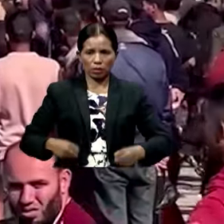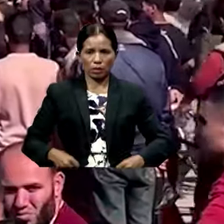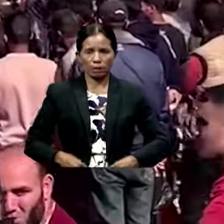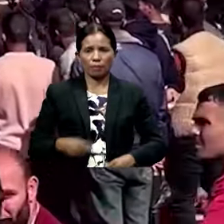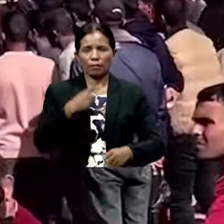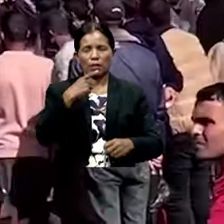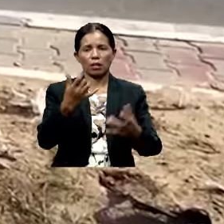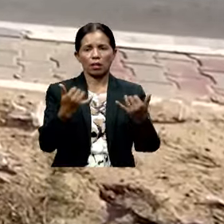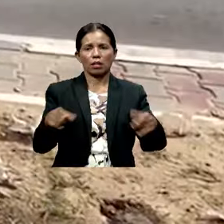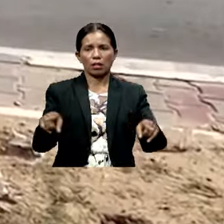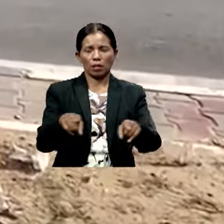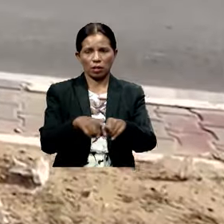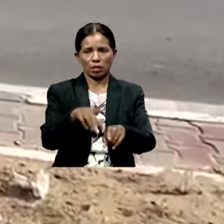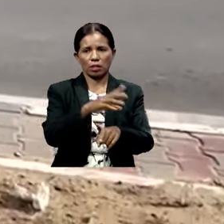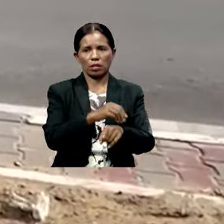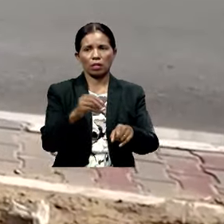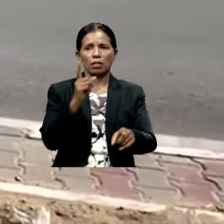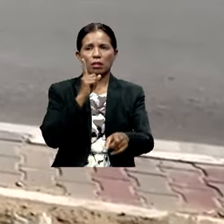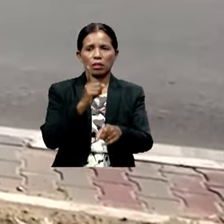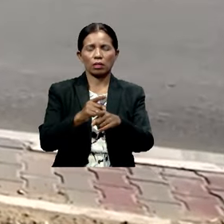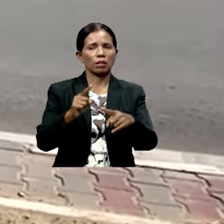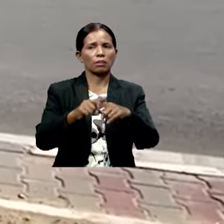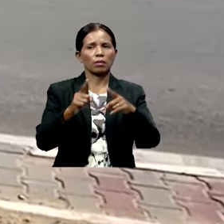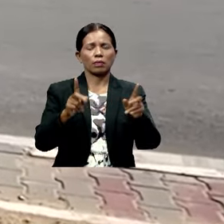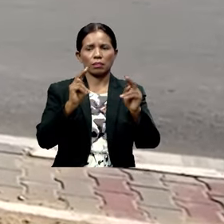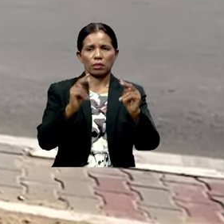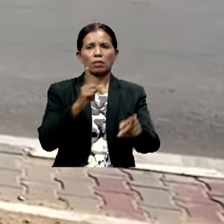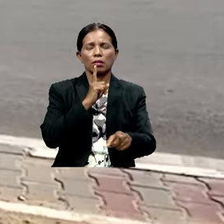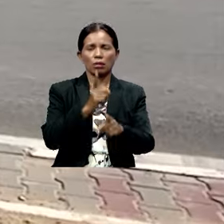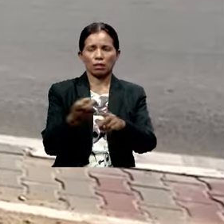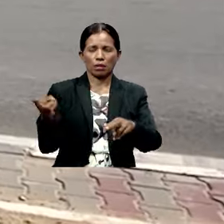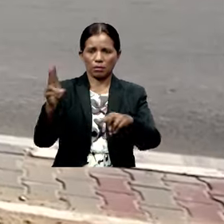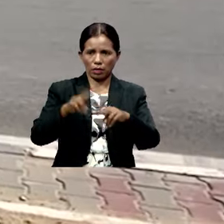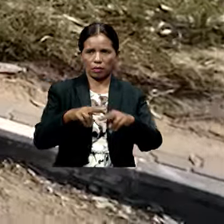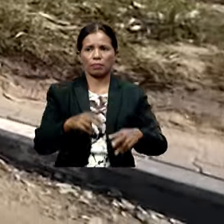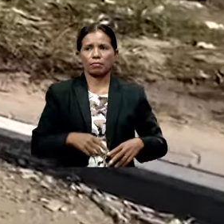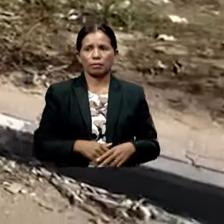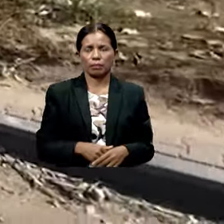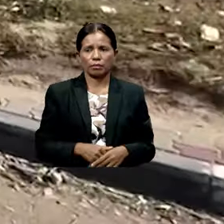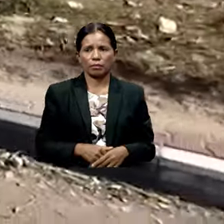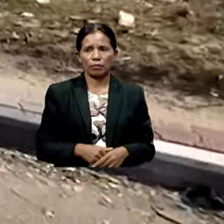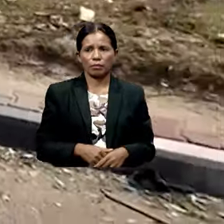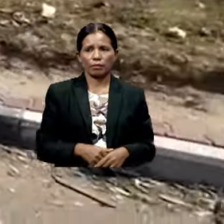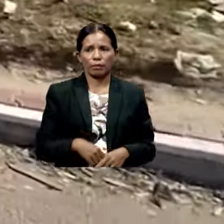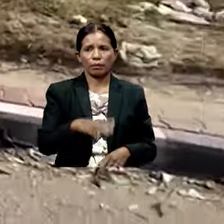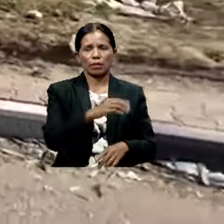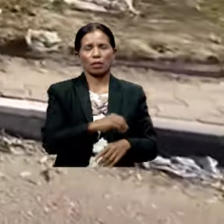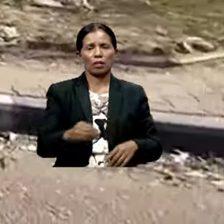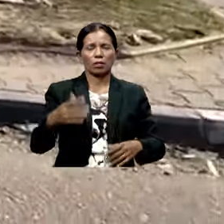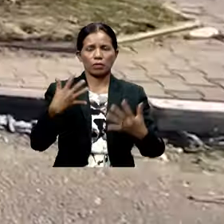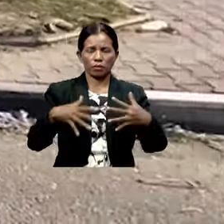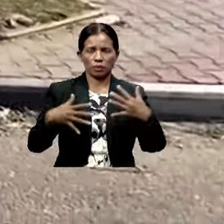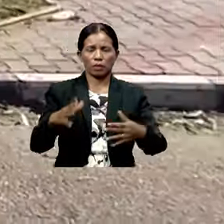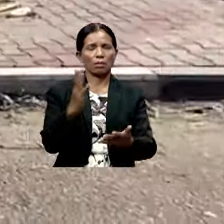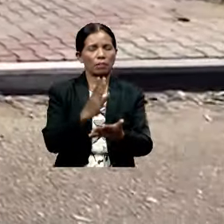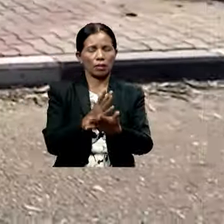hatete ida ne hanesam passo ida ne belos, mas bem necessário tebe saúde aumenta tan. Pausa conflito temporário entre